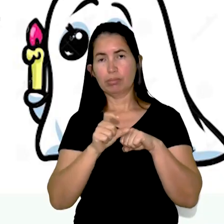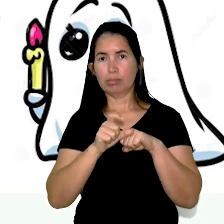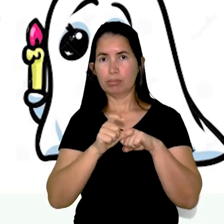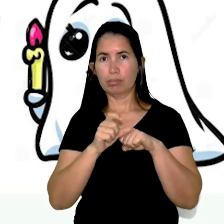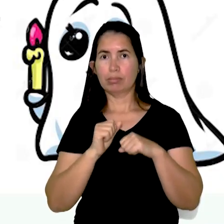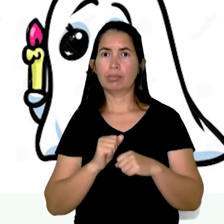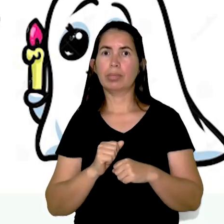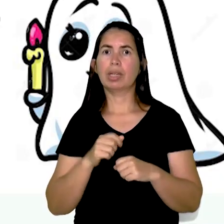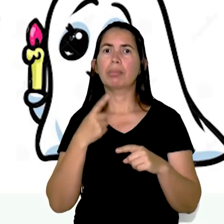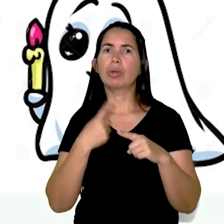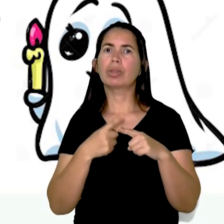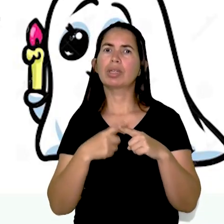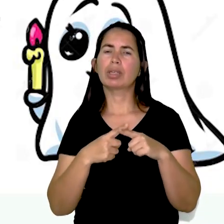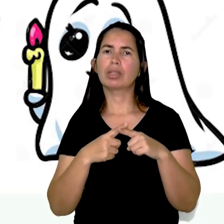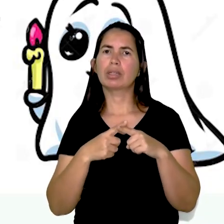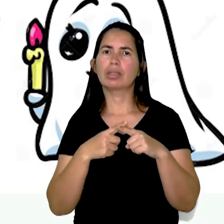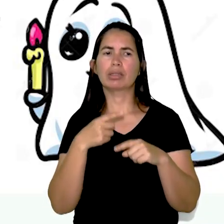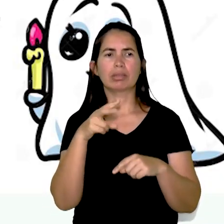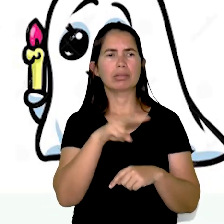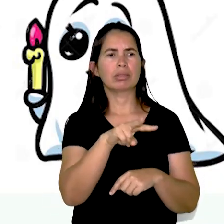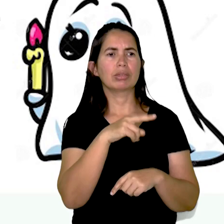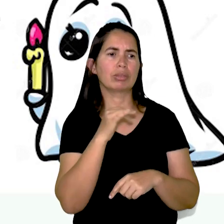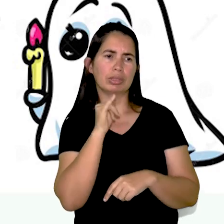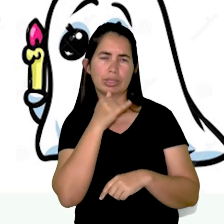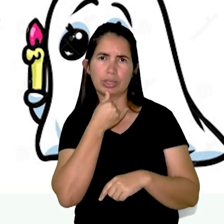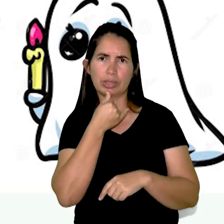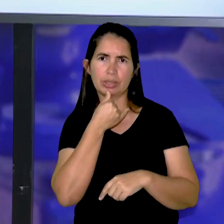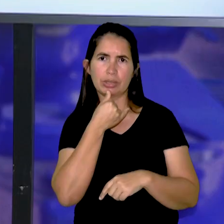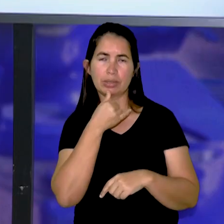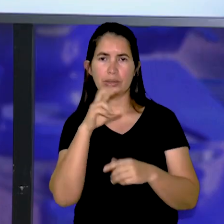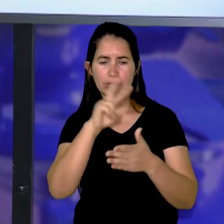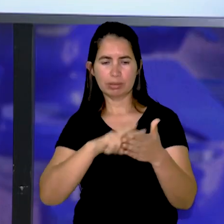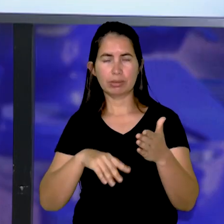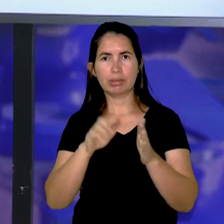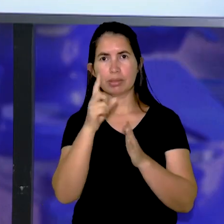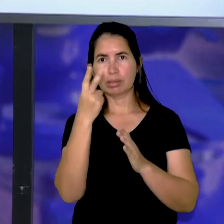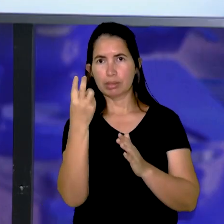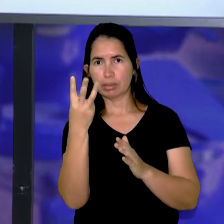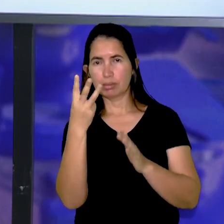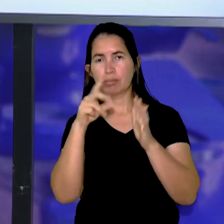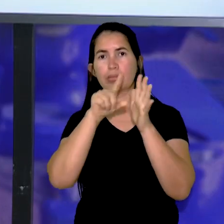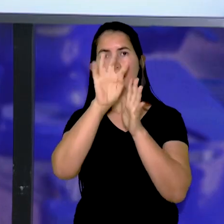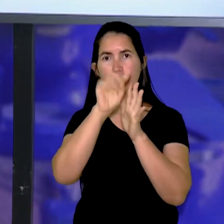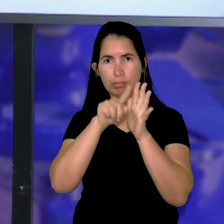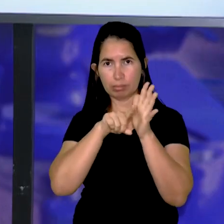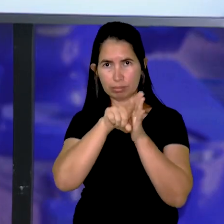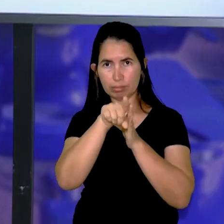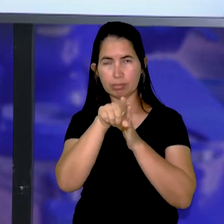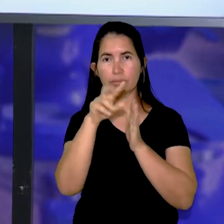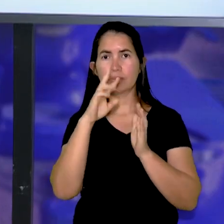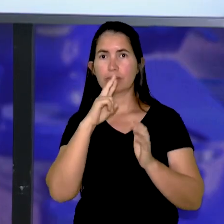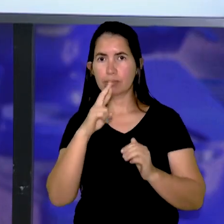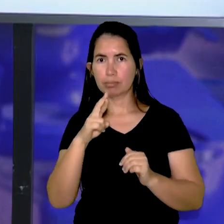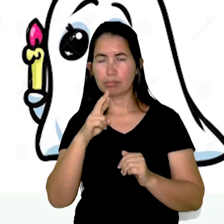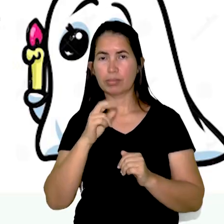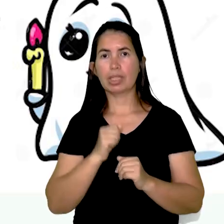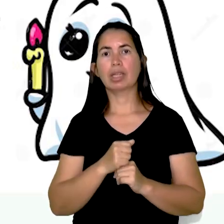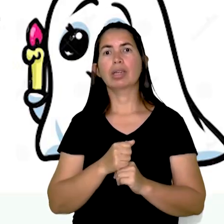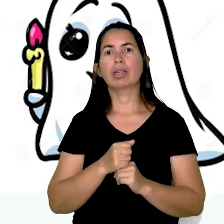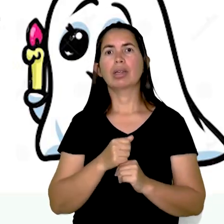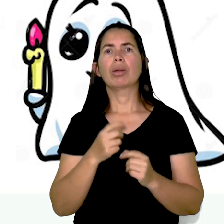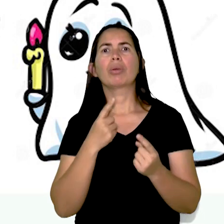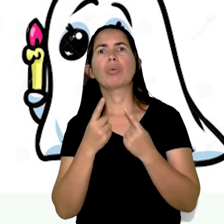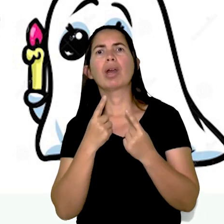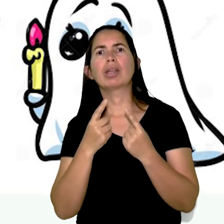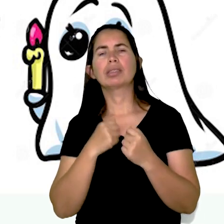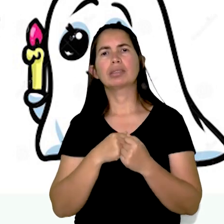Por que os fantasmas estavam tristes? Eu vou ler as 3 perguntas e a gente responde na sequência, tá certo assim? Quais os